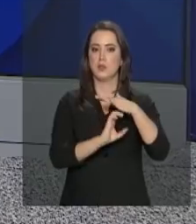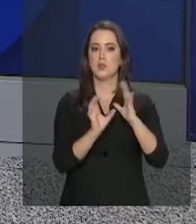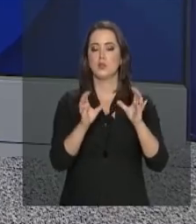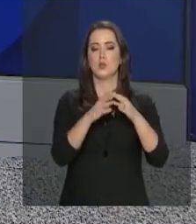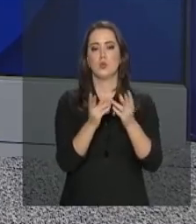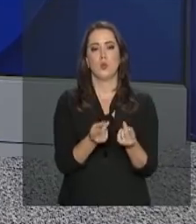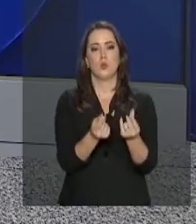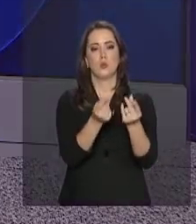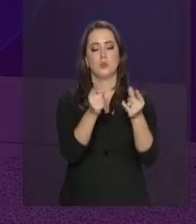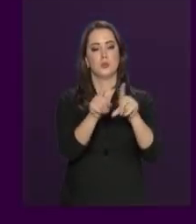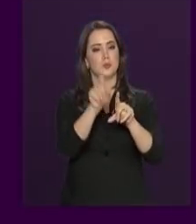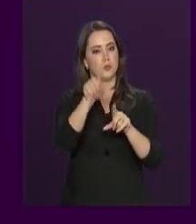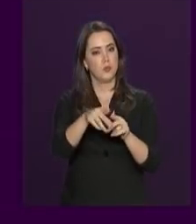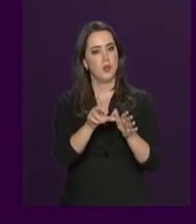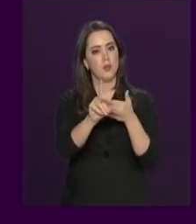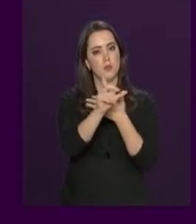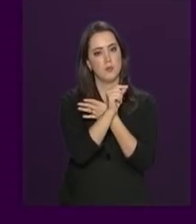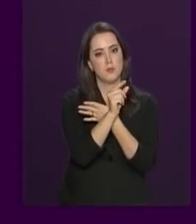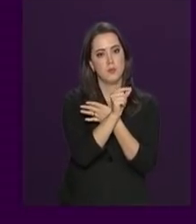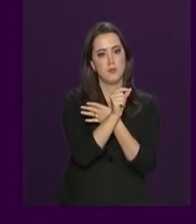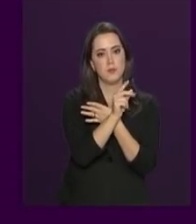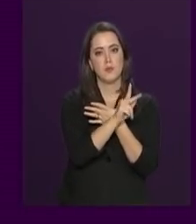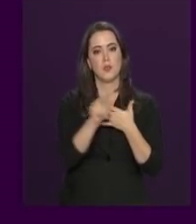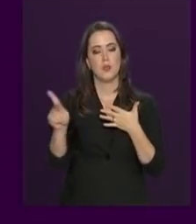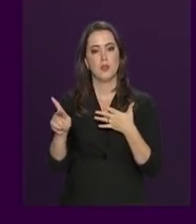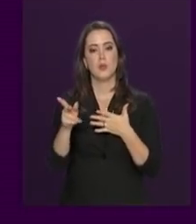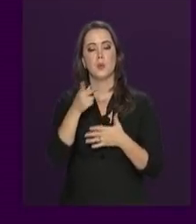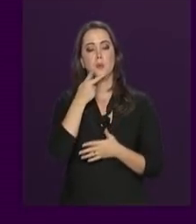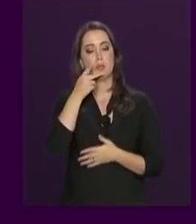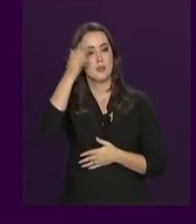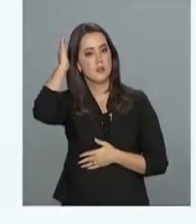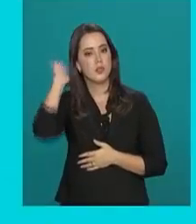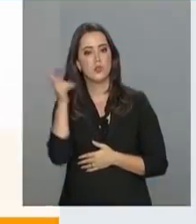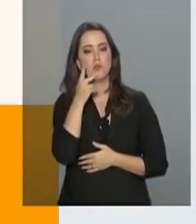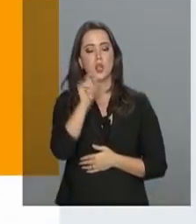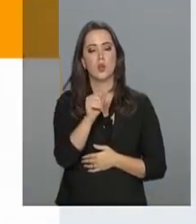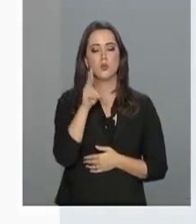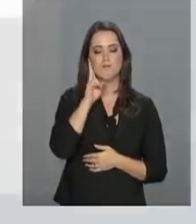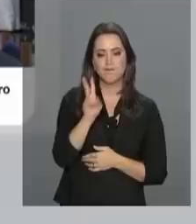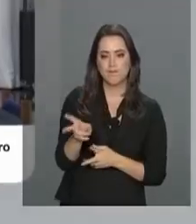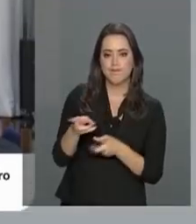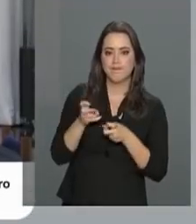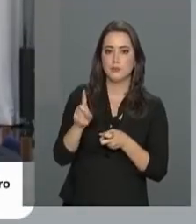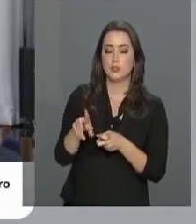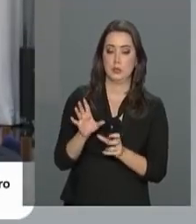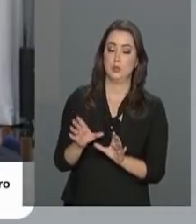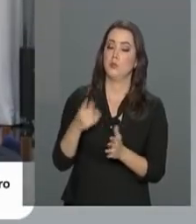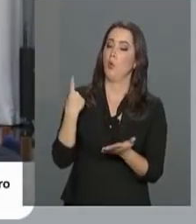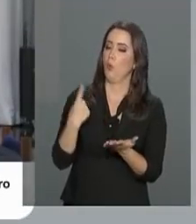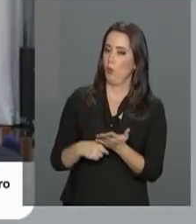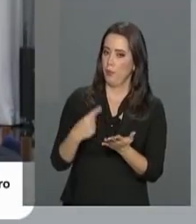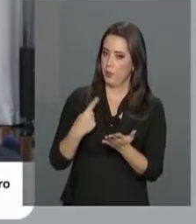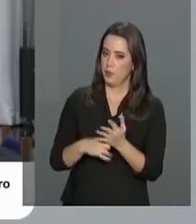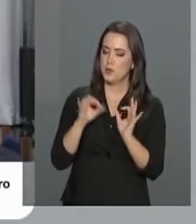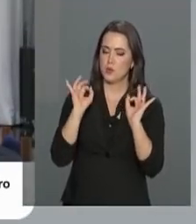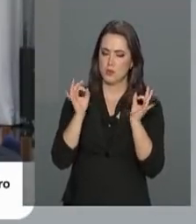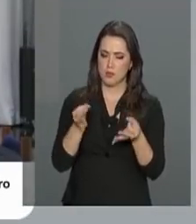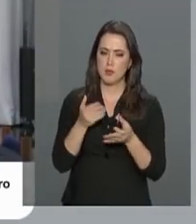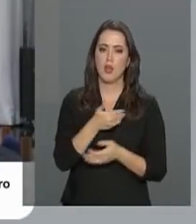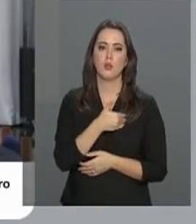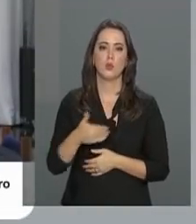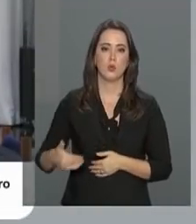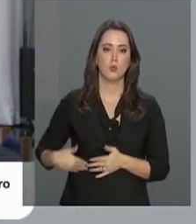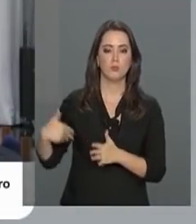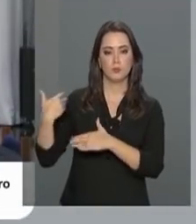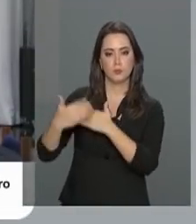setor financeiro pelo twitter o presidente afirmou que ouviu do grupo mais uma confirmação do acerto das medidas adotadas